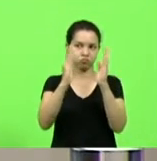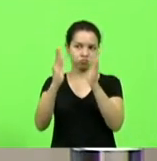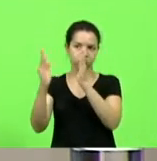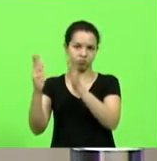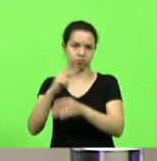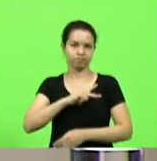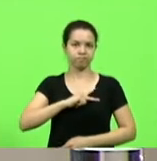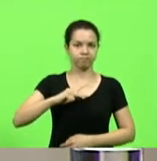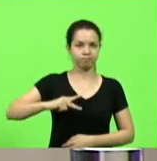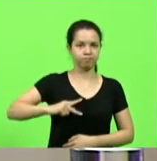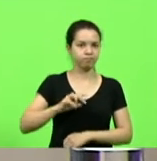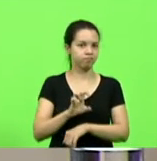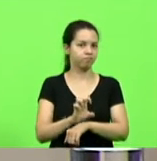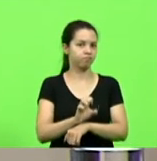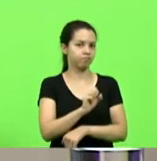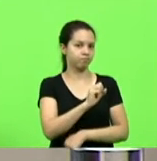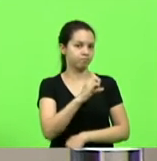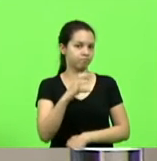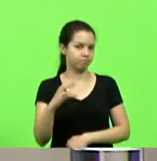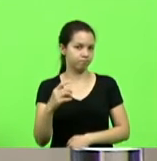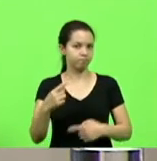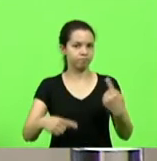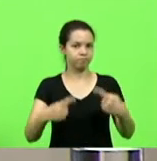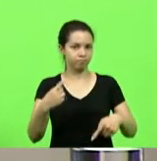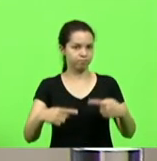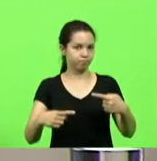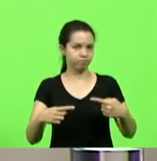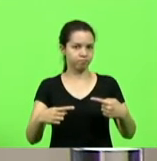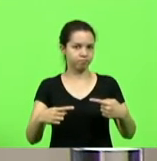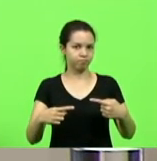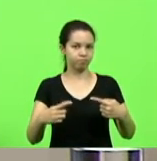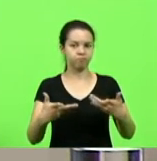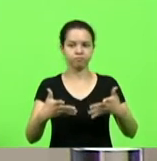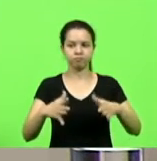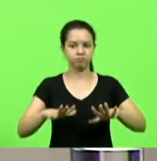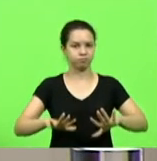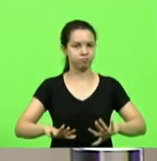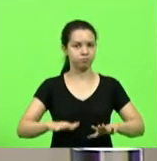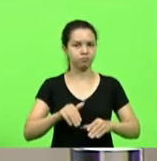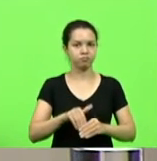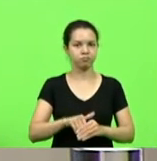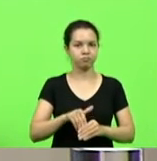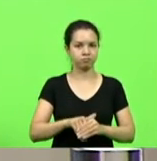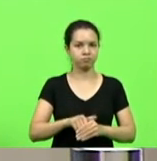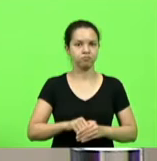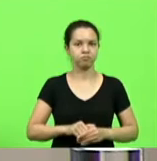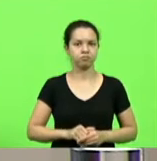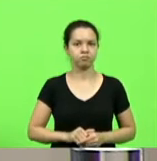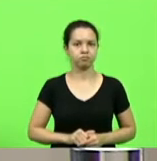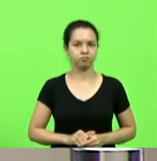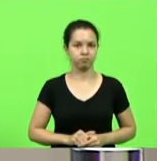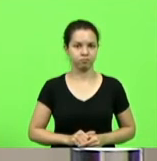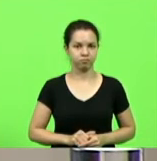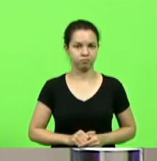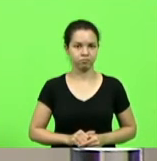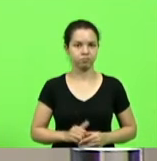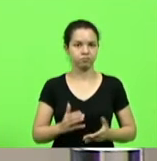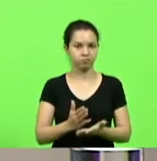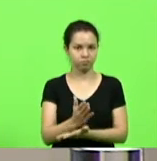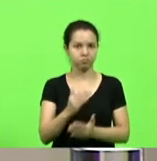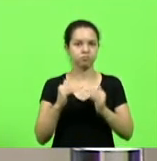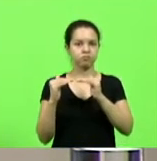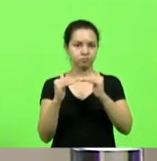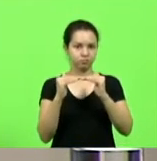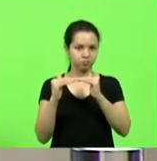de Santa Catarina. Em discussão? Não havendo quem queira discutir, em votação. Deputados que aprovam, permaneçam como se encontram. Aprovado